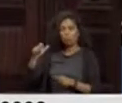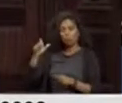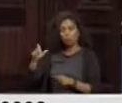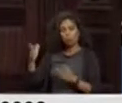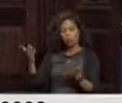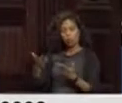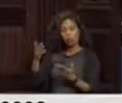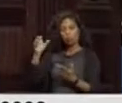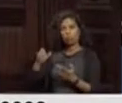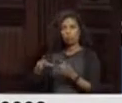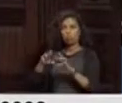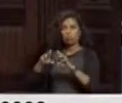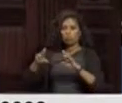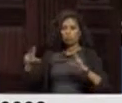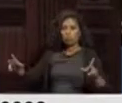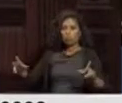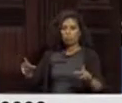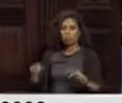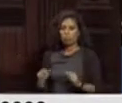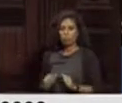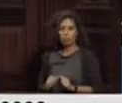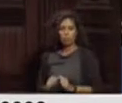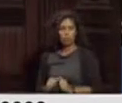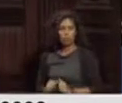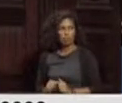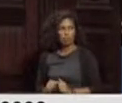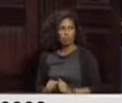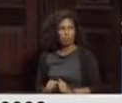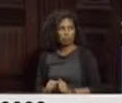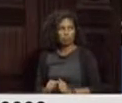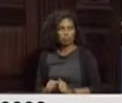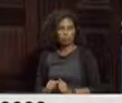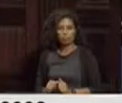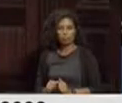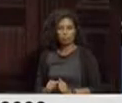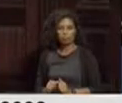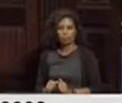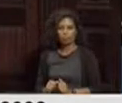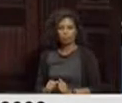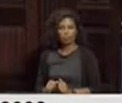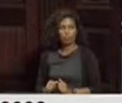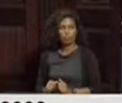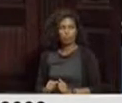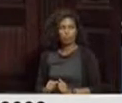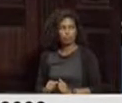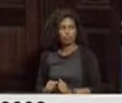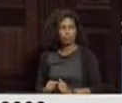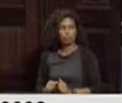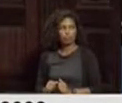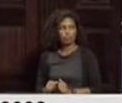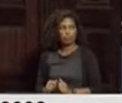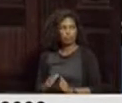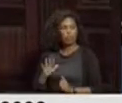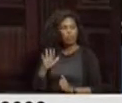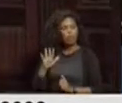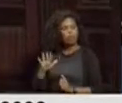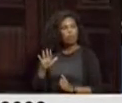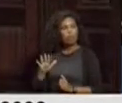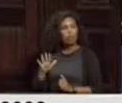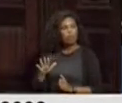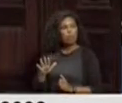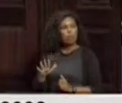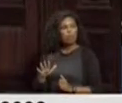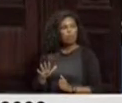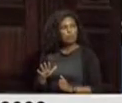segundo a deputada Cidinha Campos, e o que eu não discordo dela, né. Mas estou chamando a atenção para